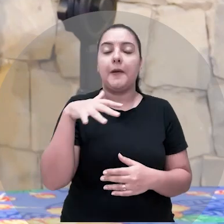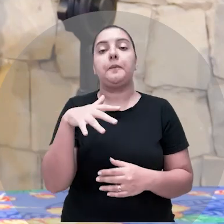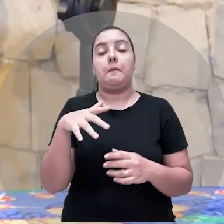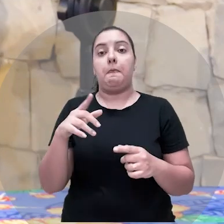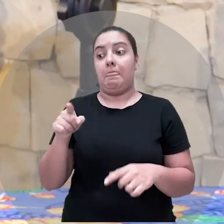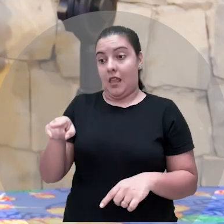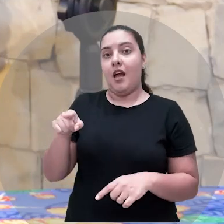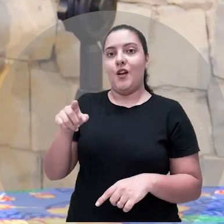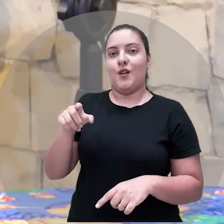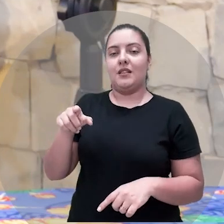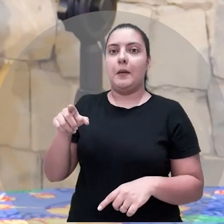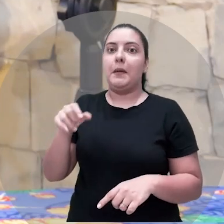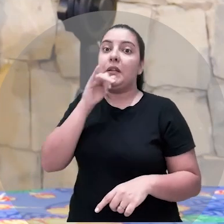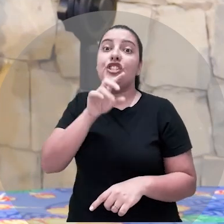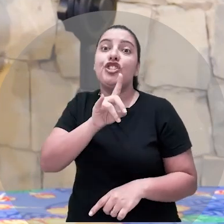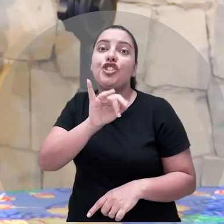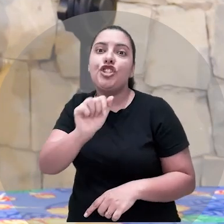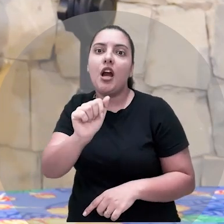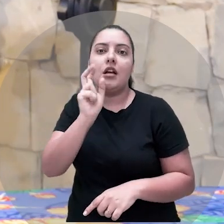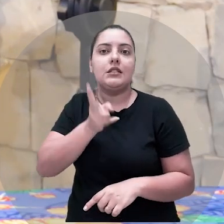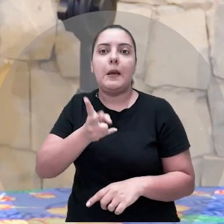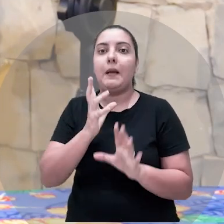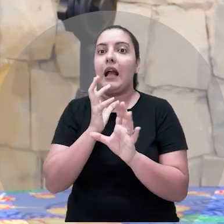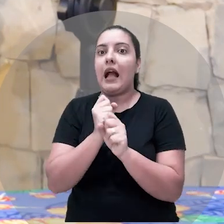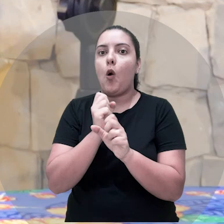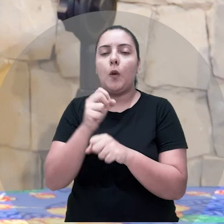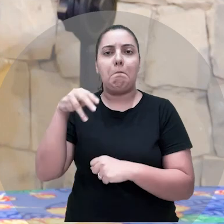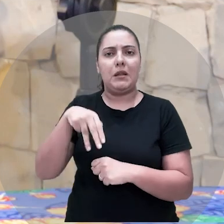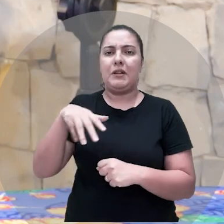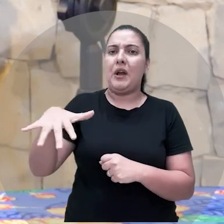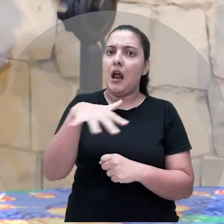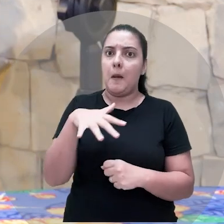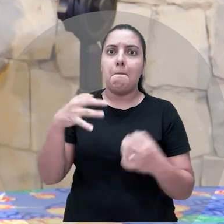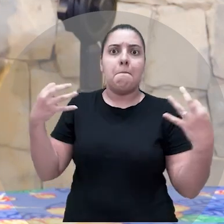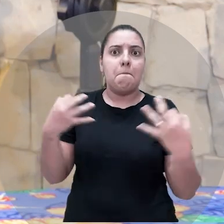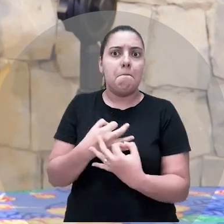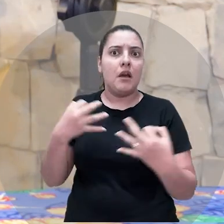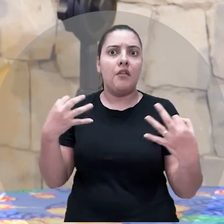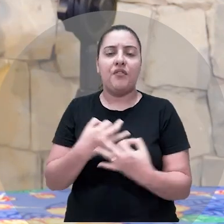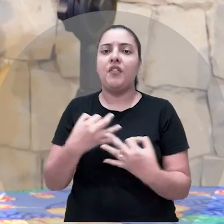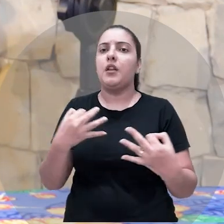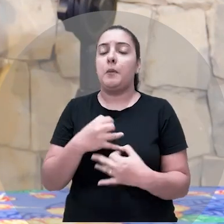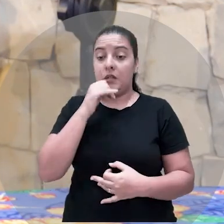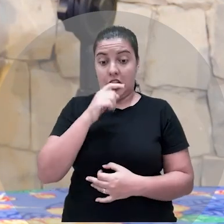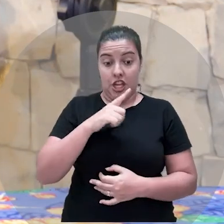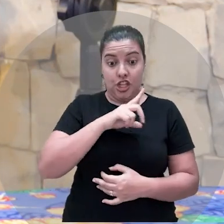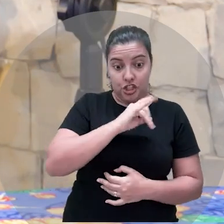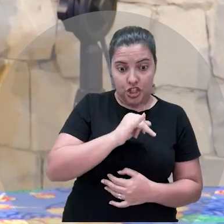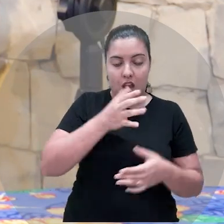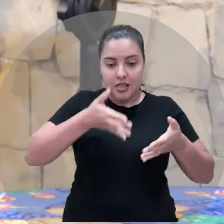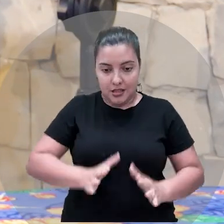esse aluno também ele tinha muito grande por datas por exemplo ele faz um cálculo matemático perfeito em que você assim o seu dia